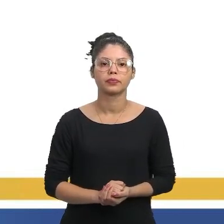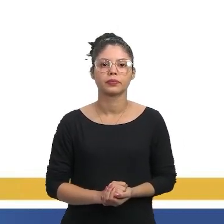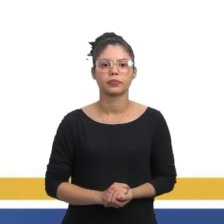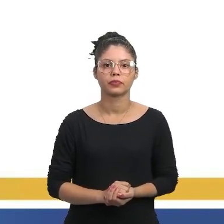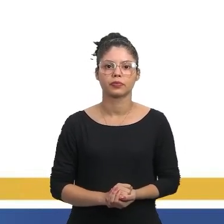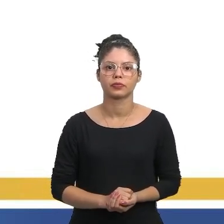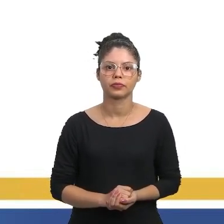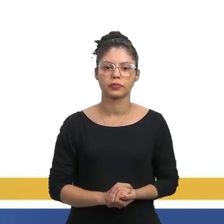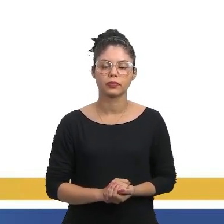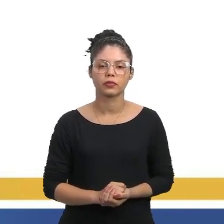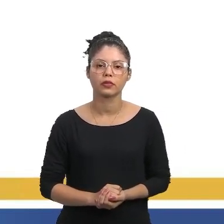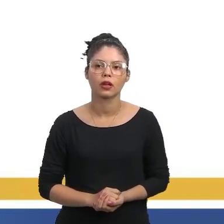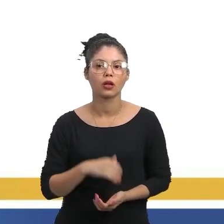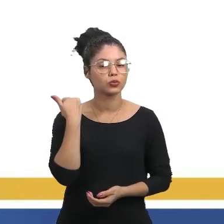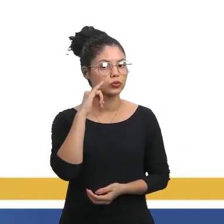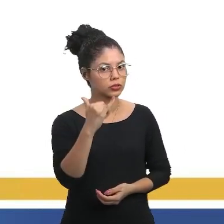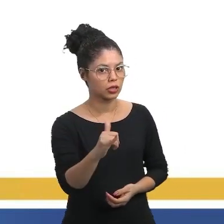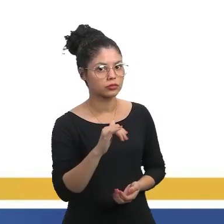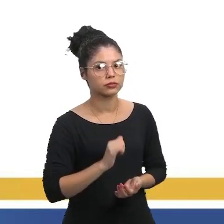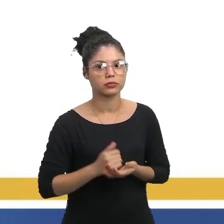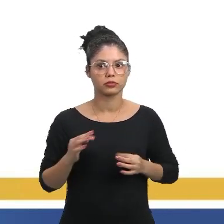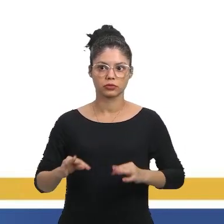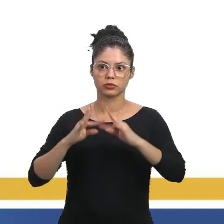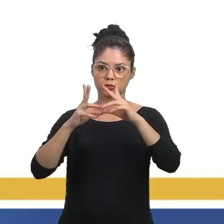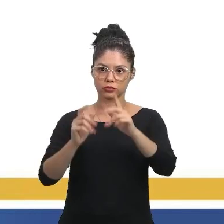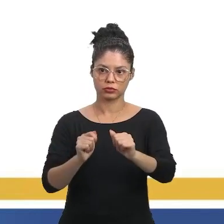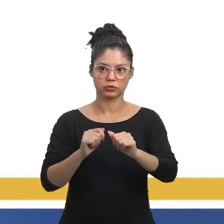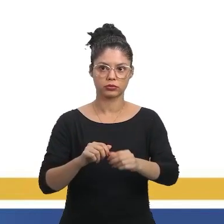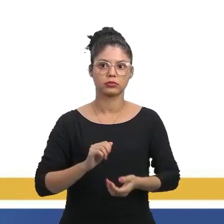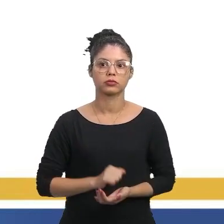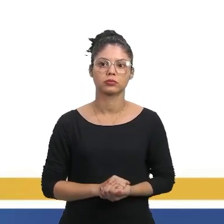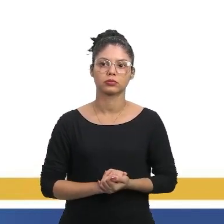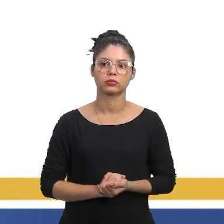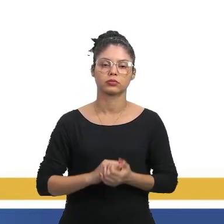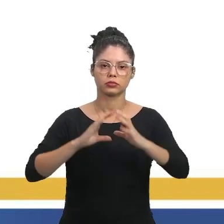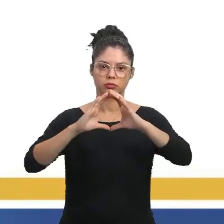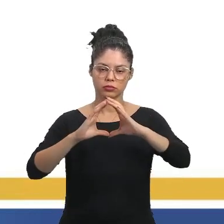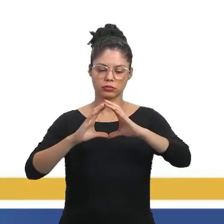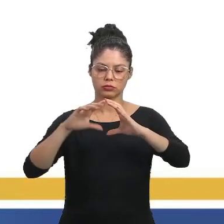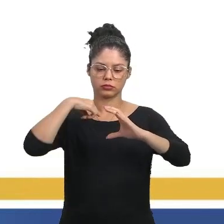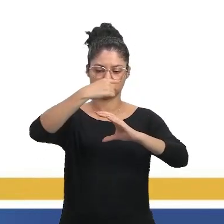prótons. Os elétrons ficam em torno do núcleo, da eletrosfera.